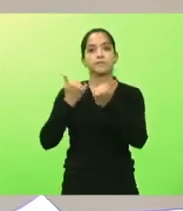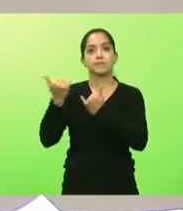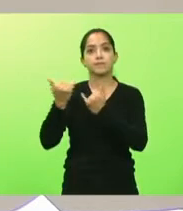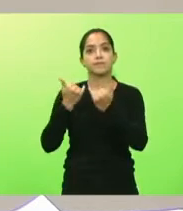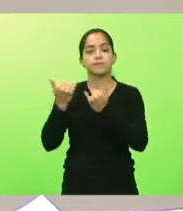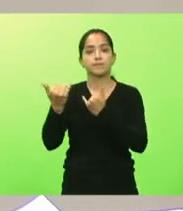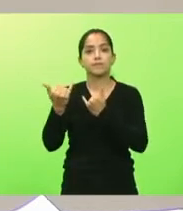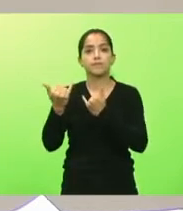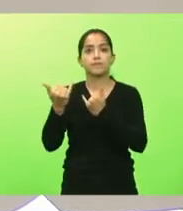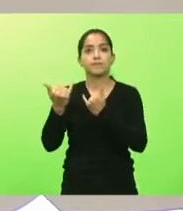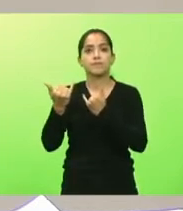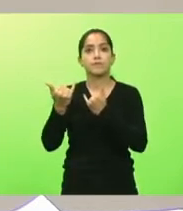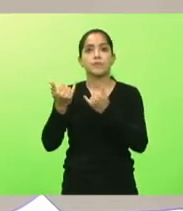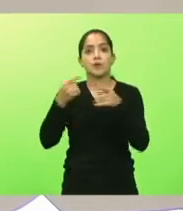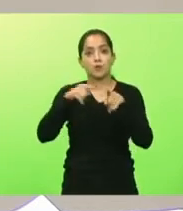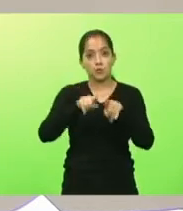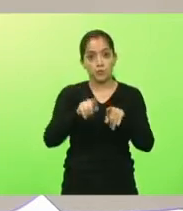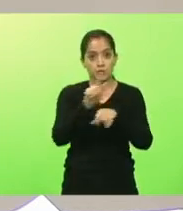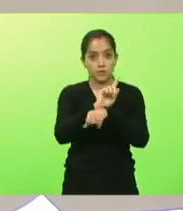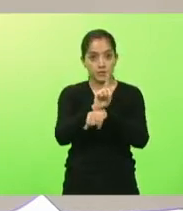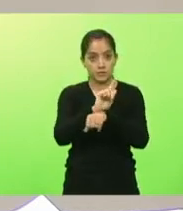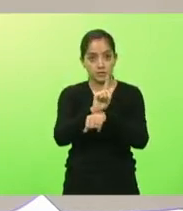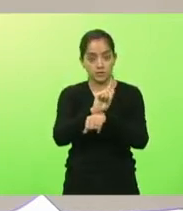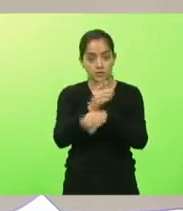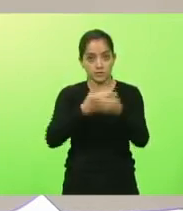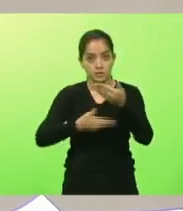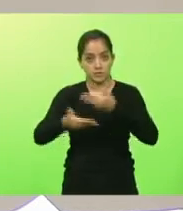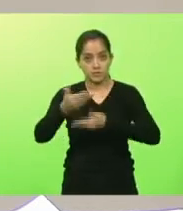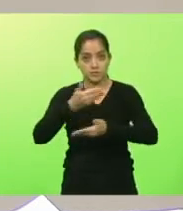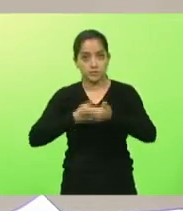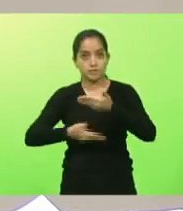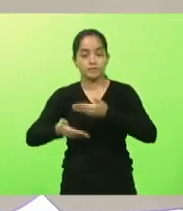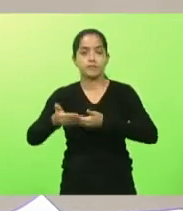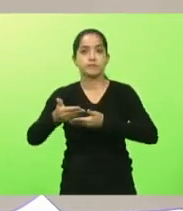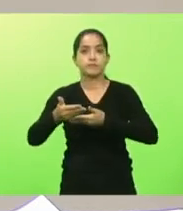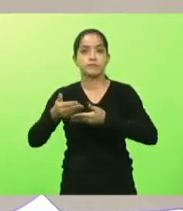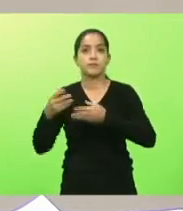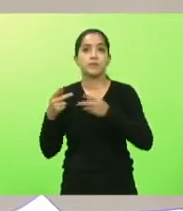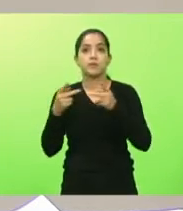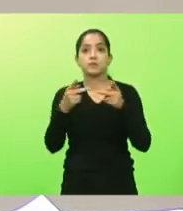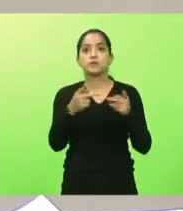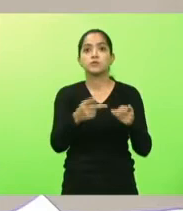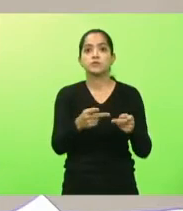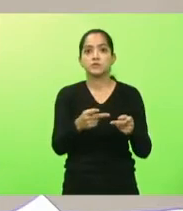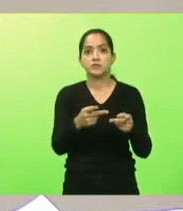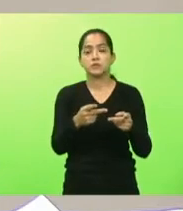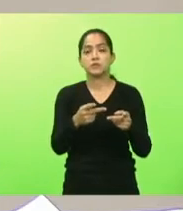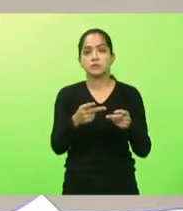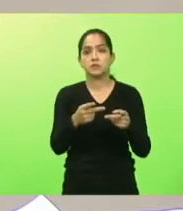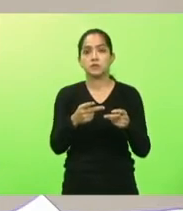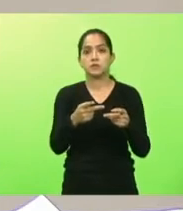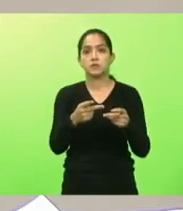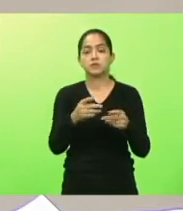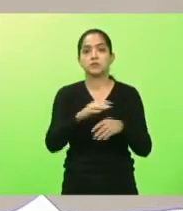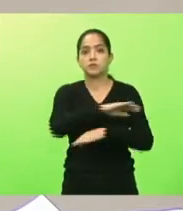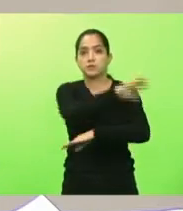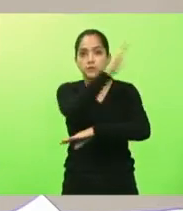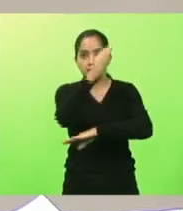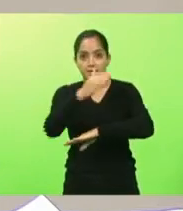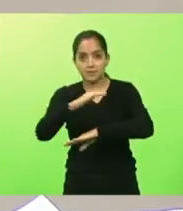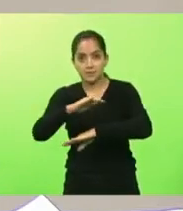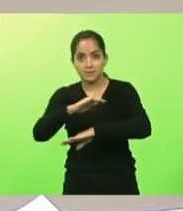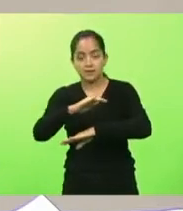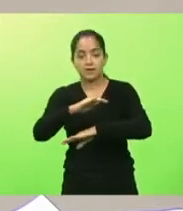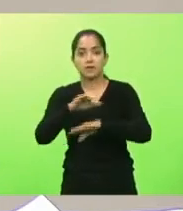contas do atual convênio de gestão compartilhada do Centro de Visitantes do Parque Estadual da Serra do Tabuleiro,